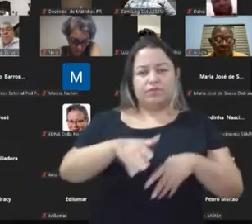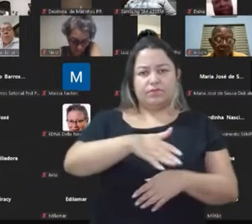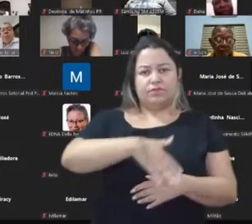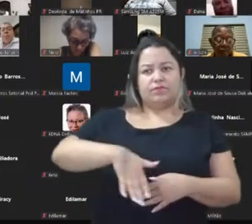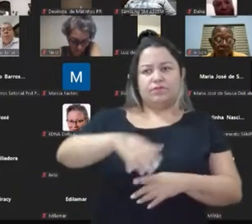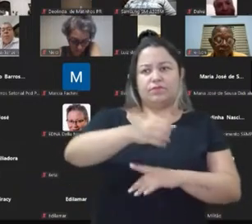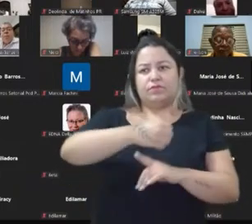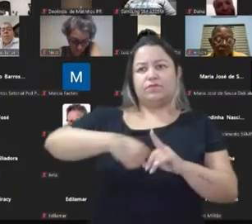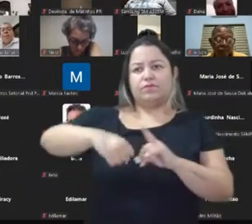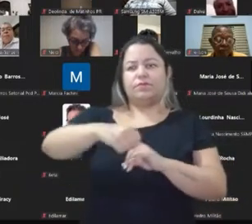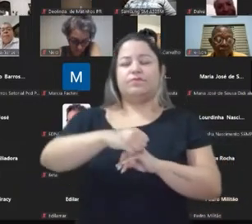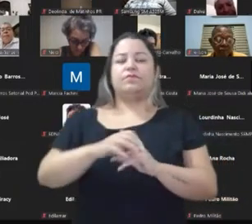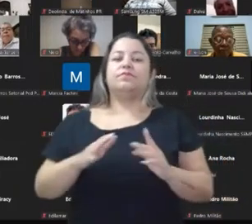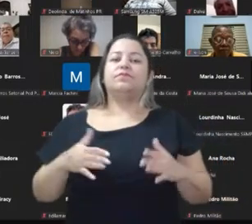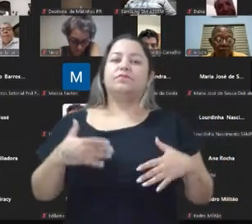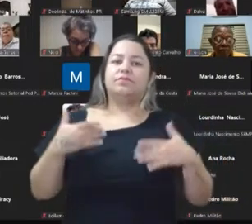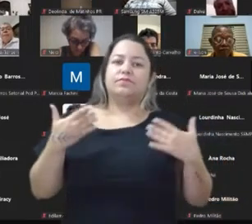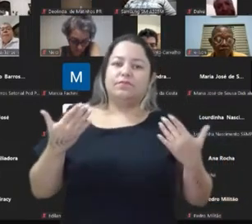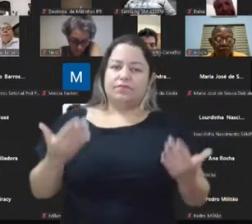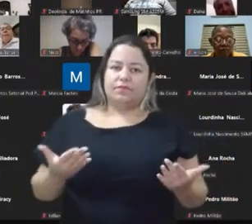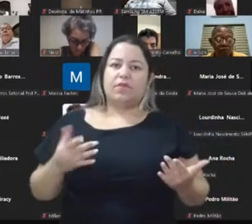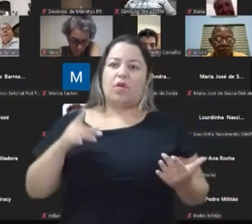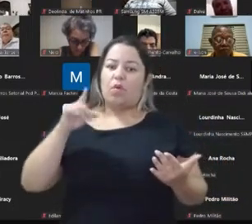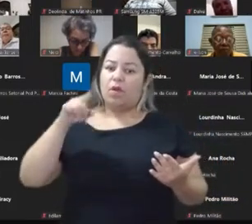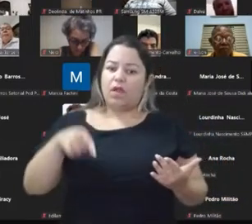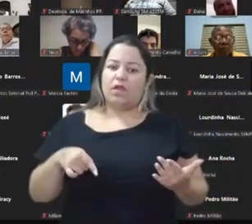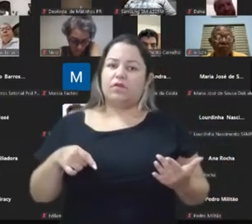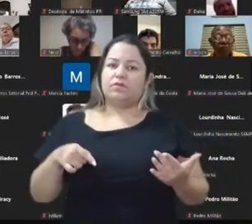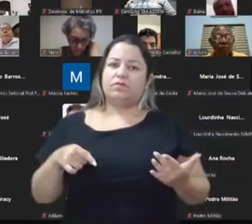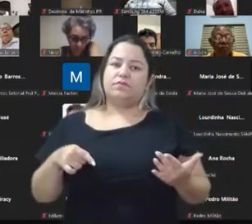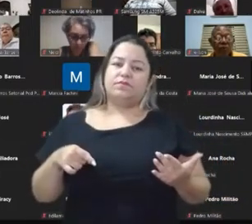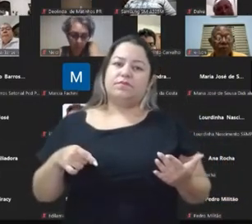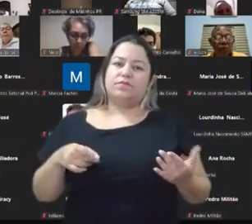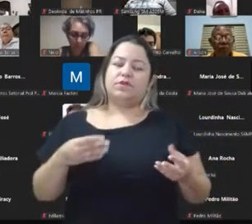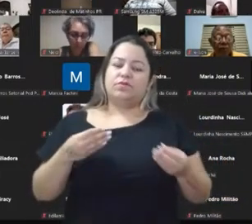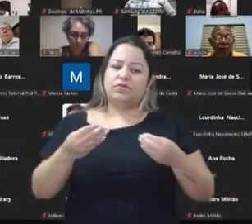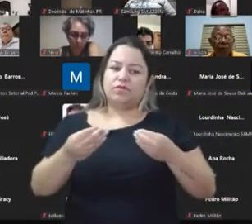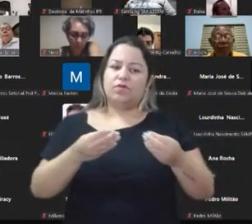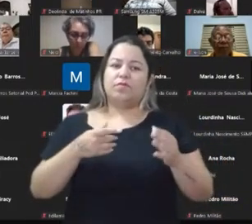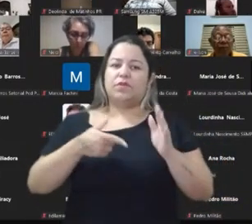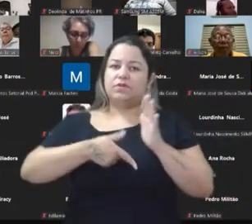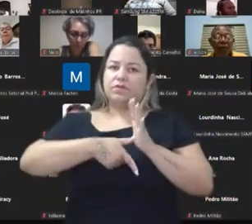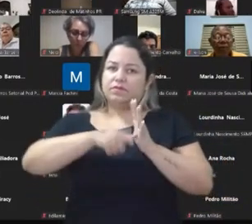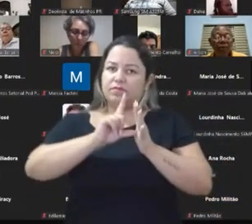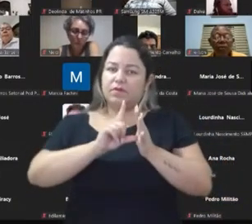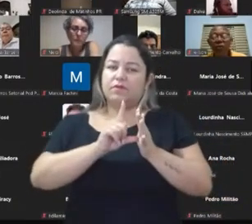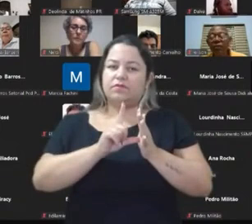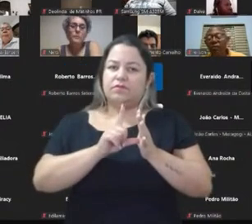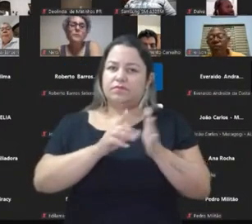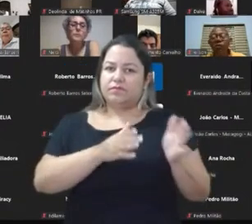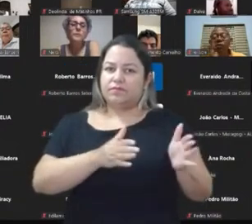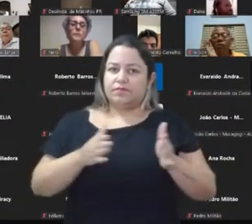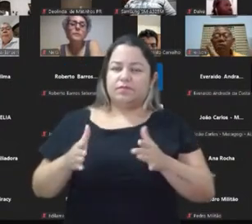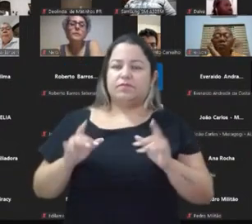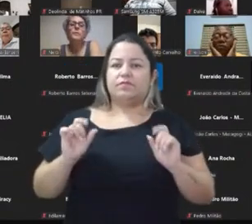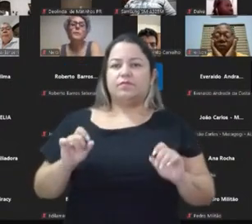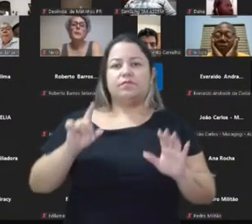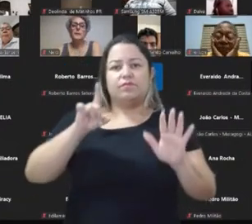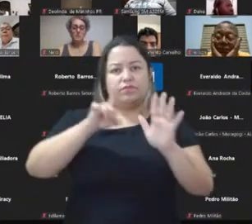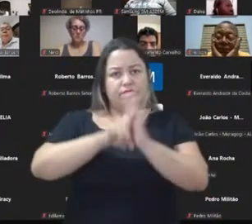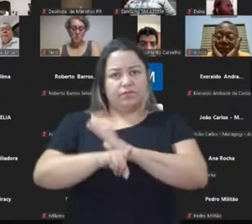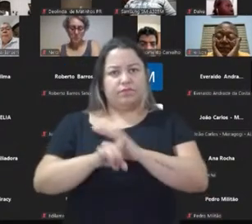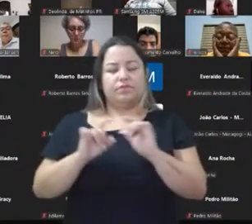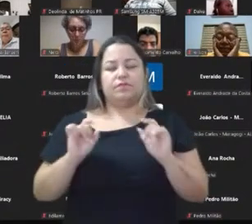sociedade então é esse a forma de como se antecipar chegando na segunda parte da tua pergunta